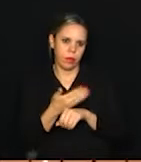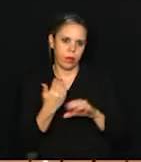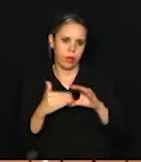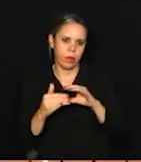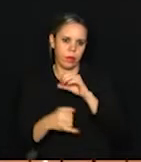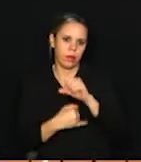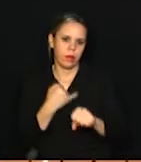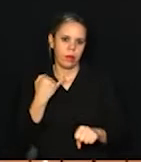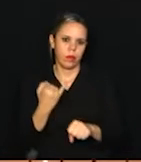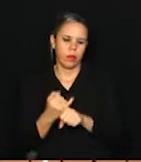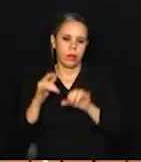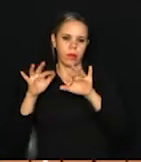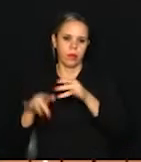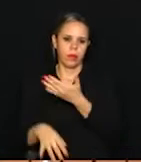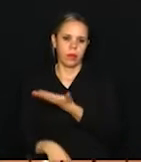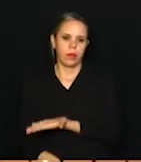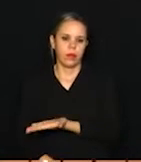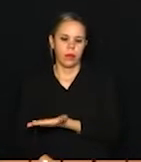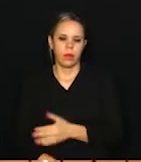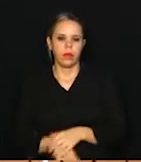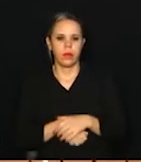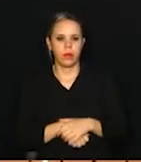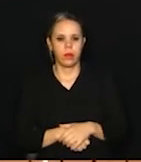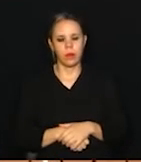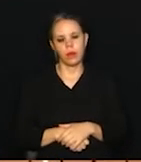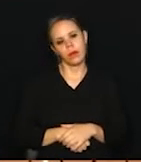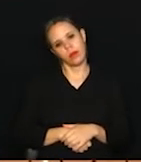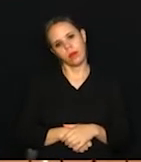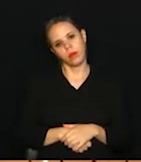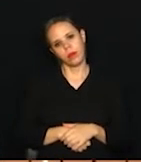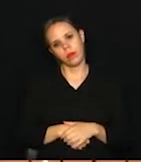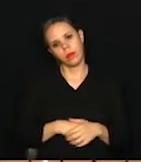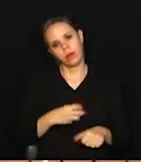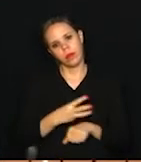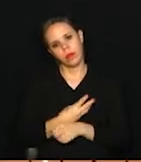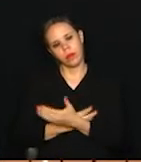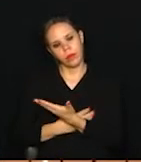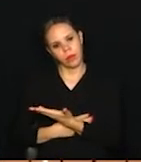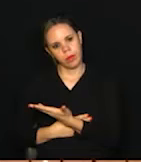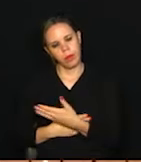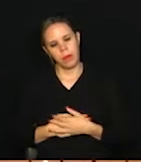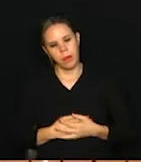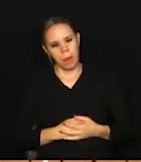site da Câmara Municipal e através do WhatsApp, o número